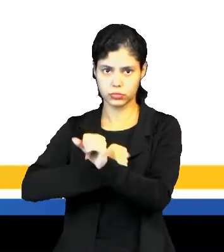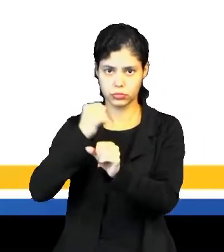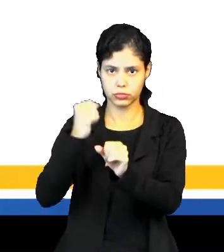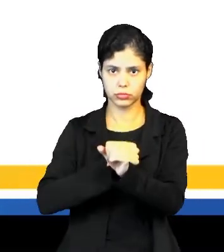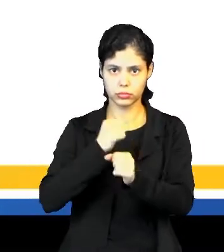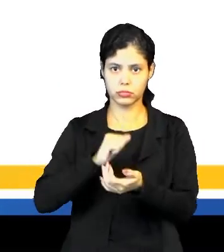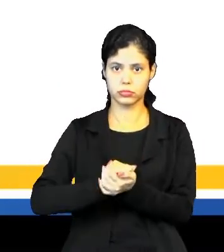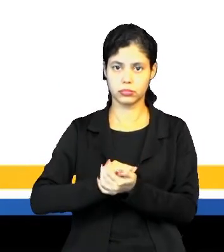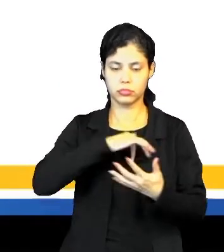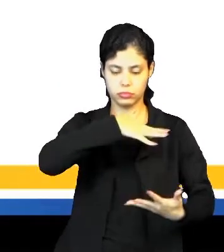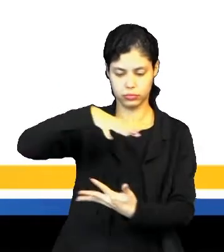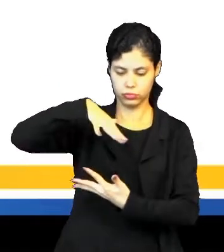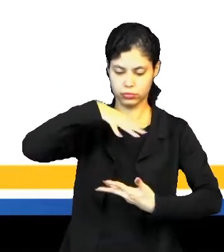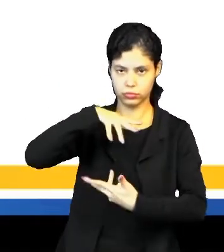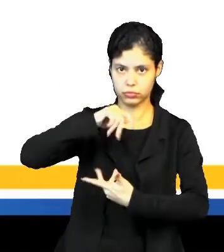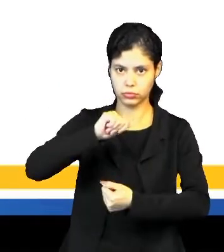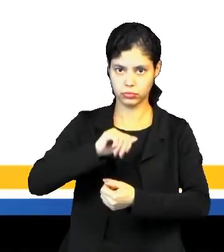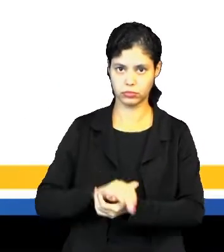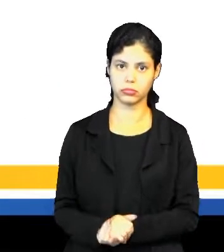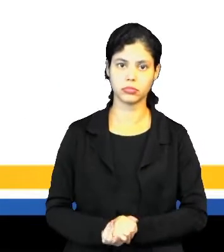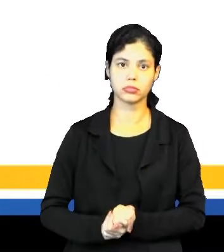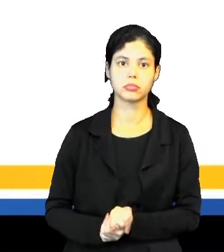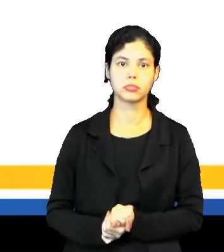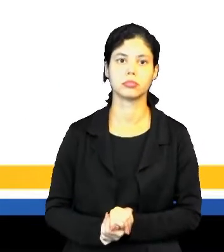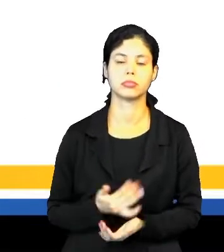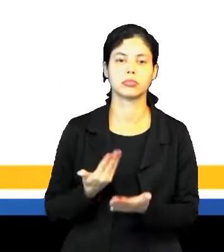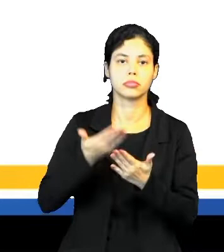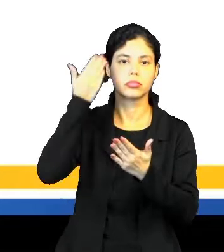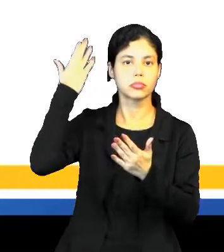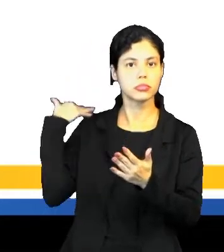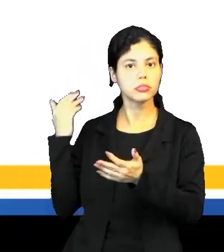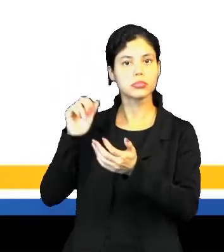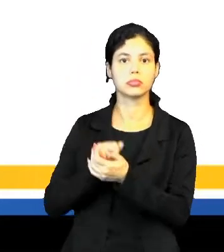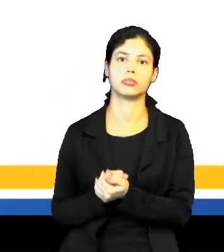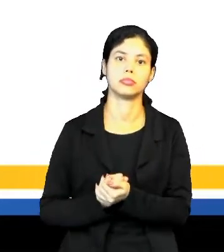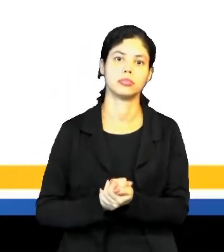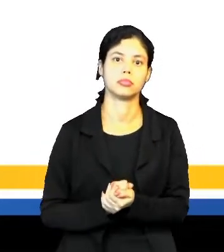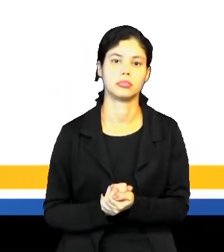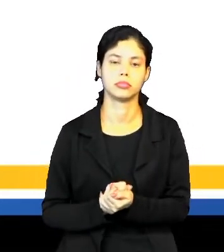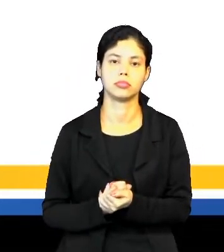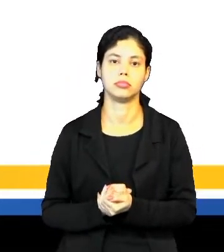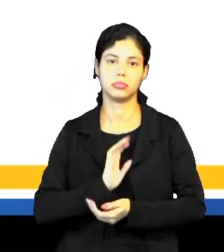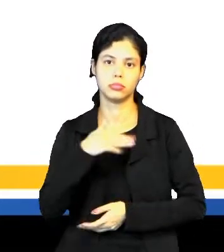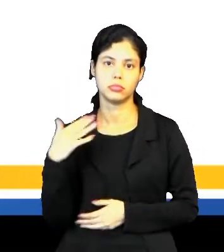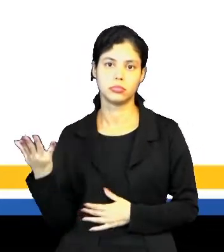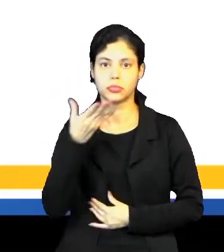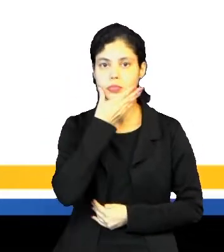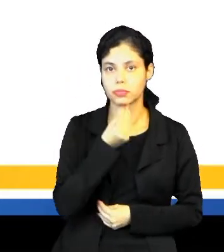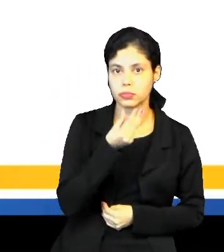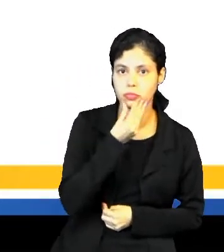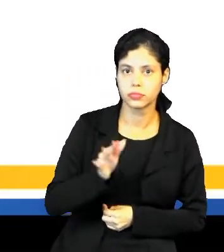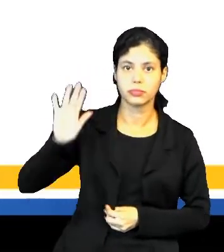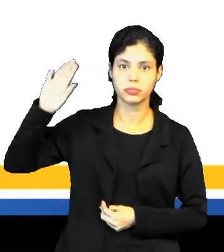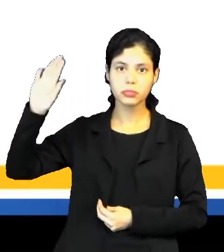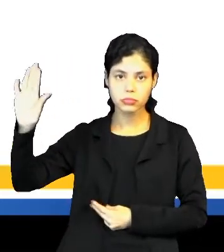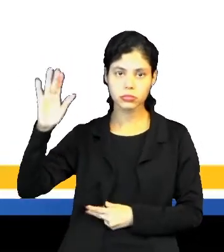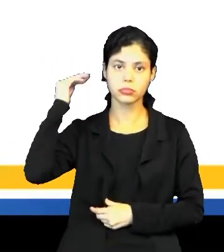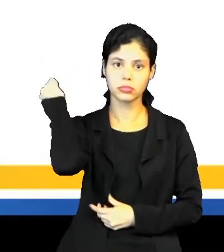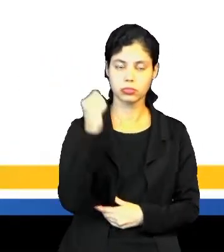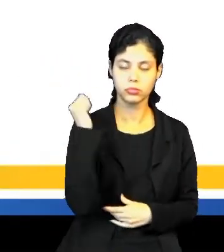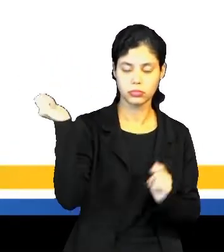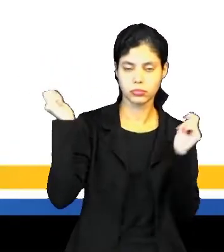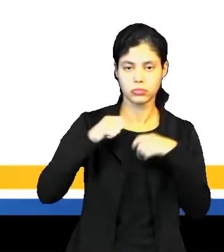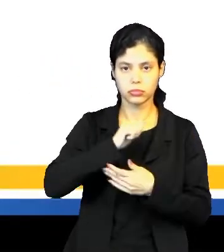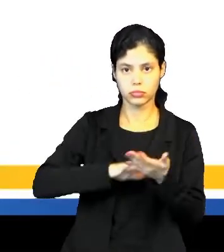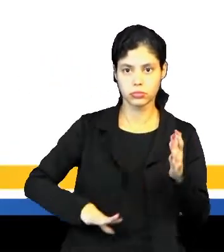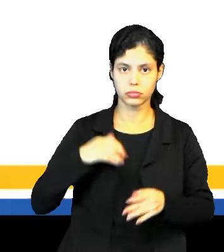anos na crosta terrestre. Desde os tempos mais remotos, quando o homem deixou a caça como